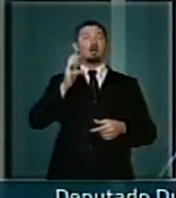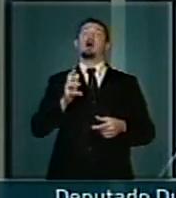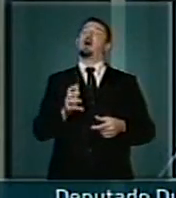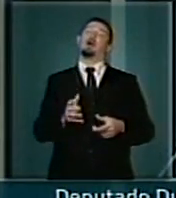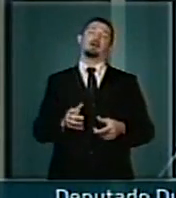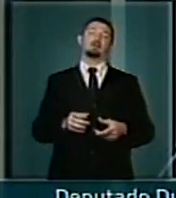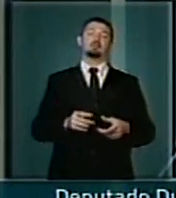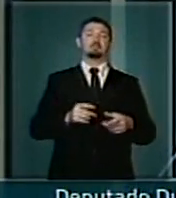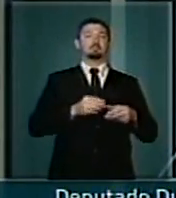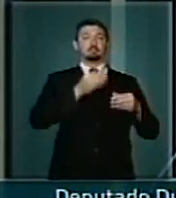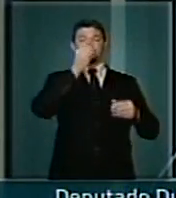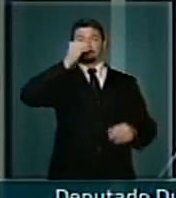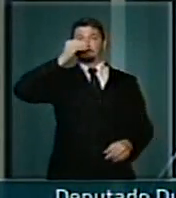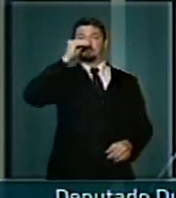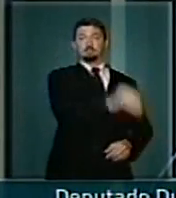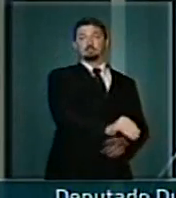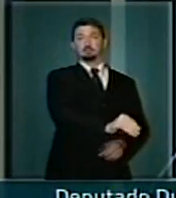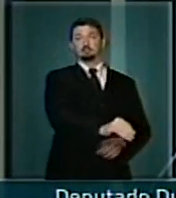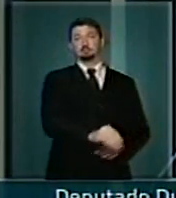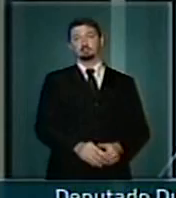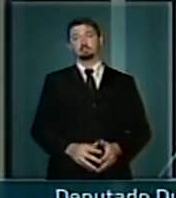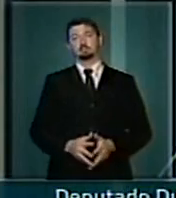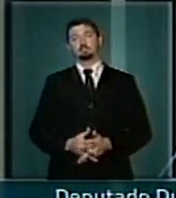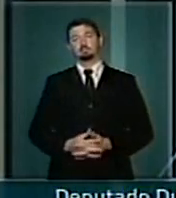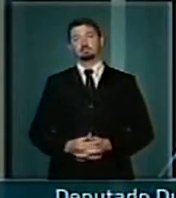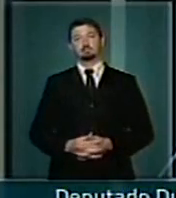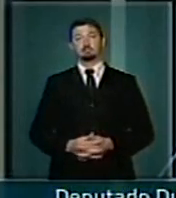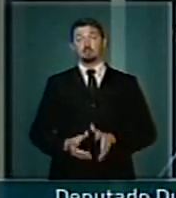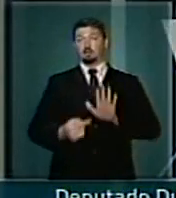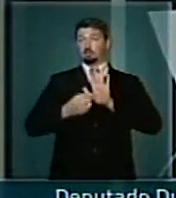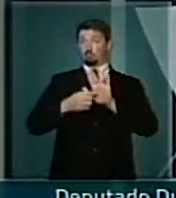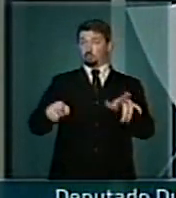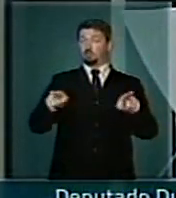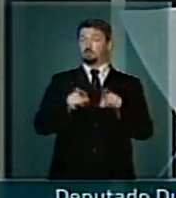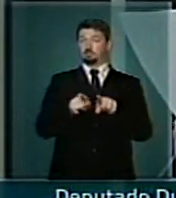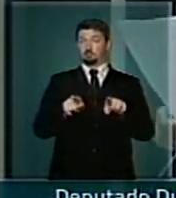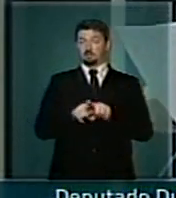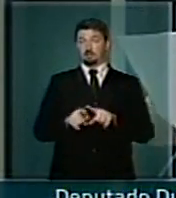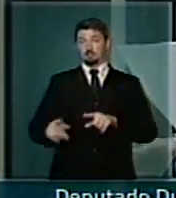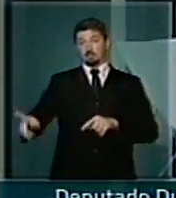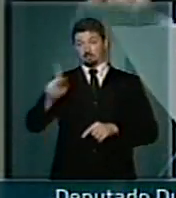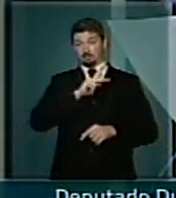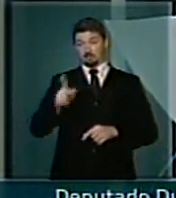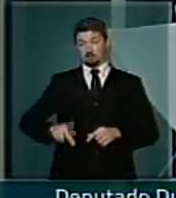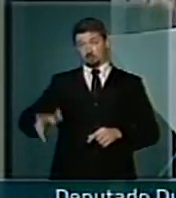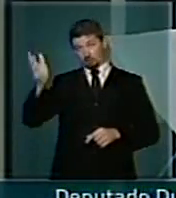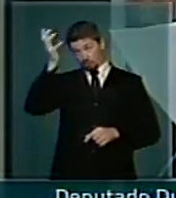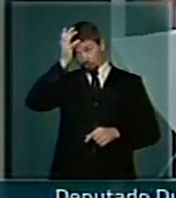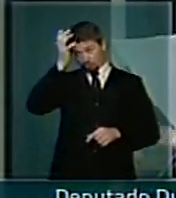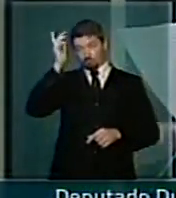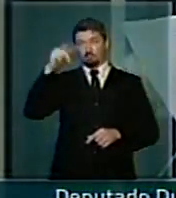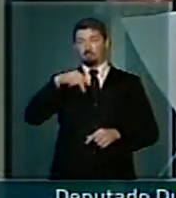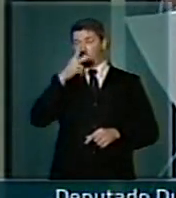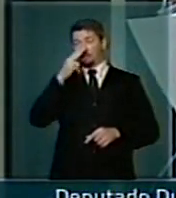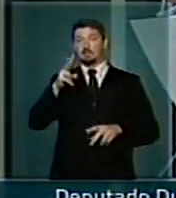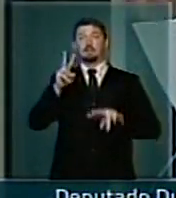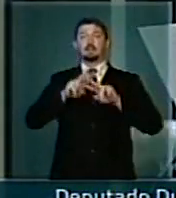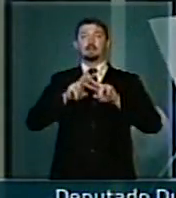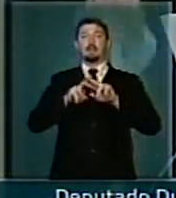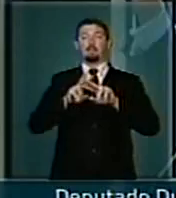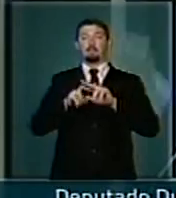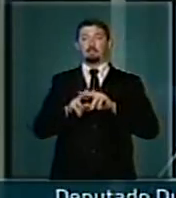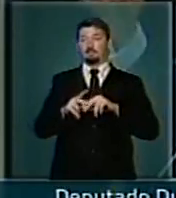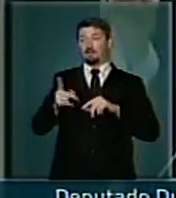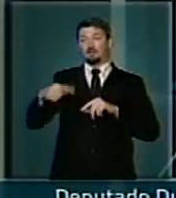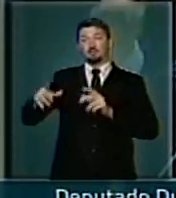estarão abandonados à própria sorte. Demonstra também que a presidente se tornou refém do